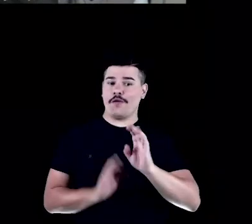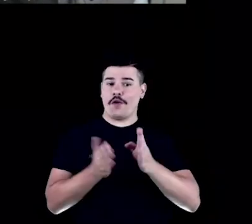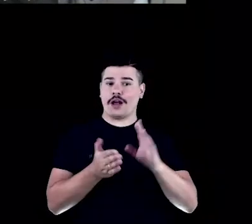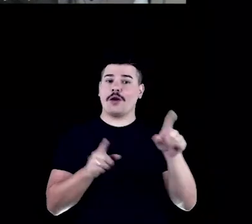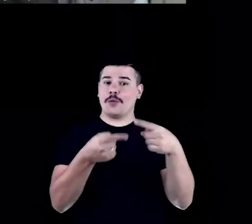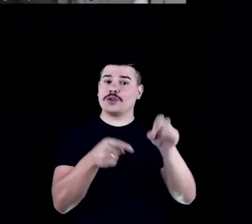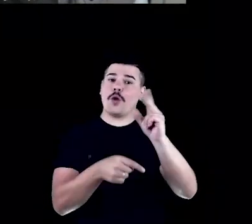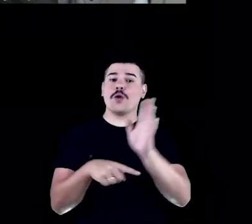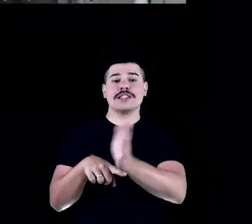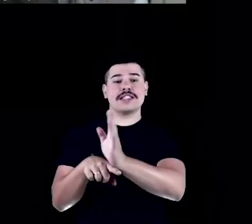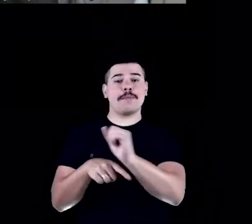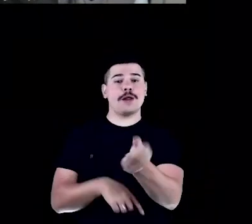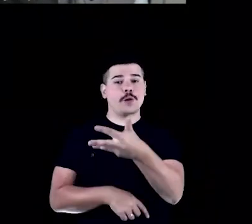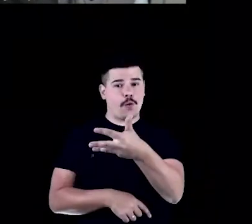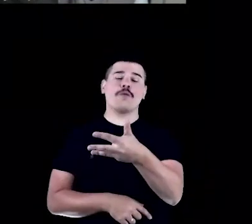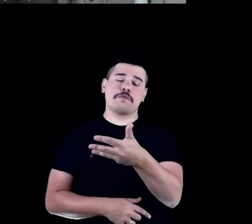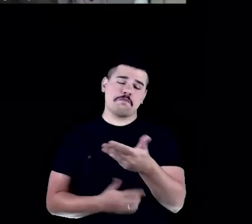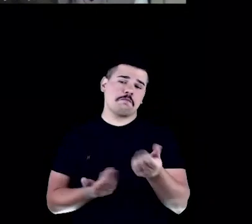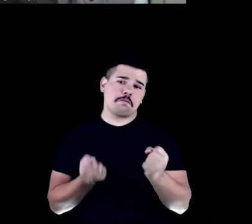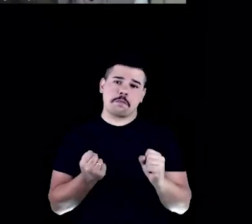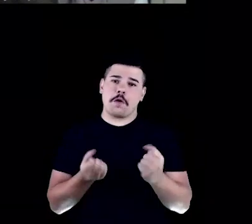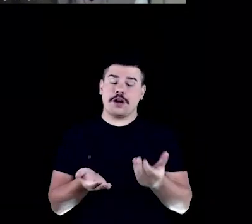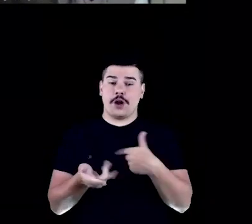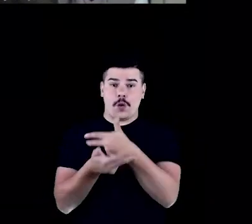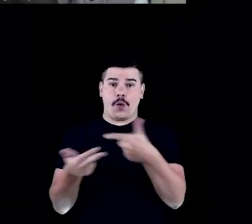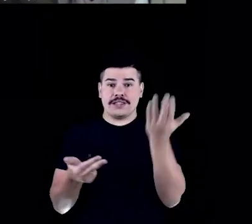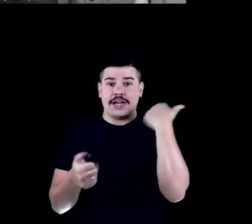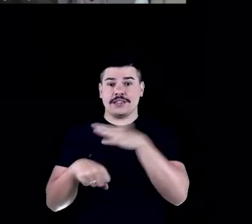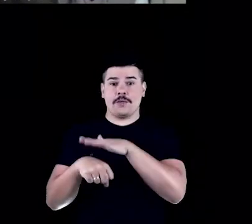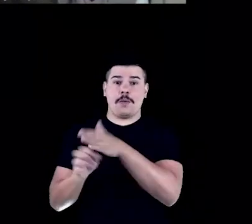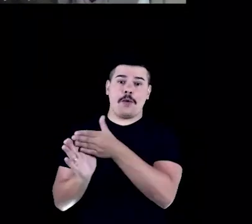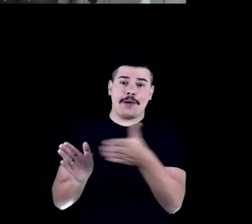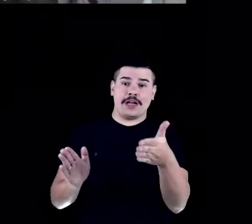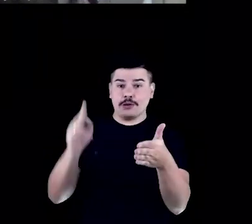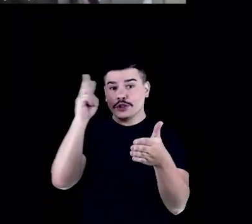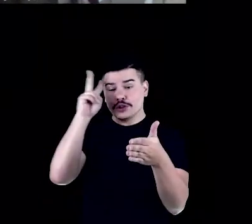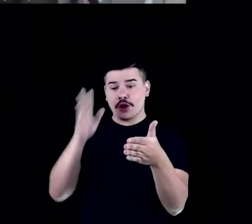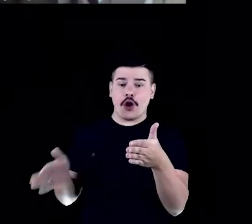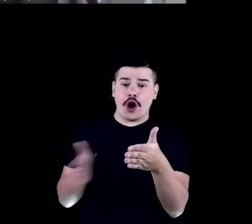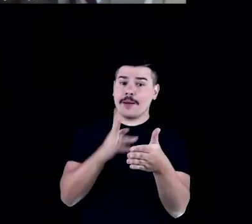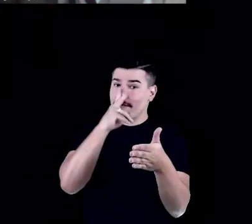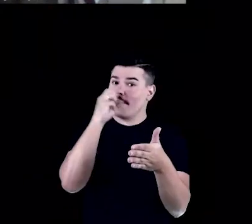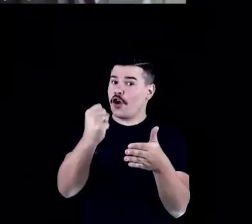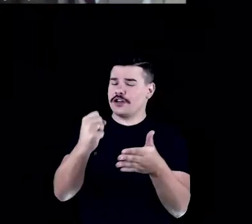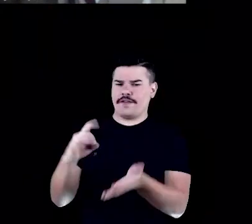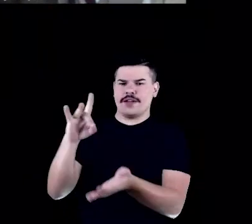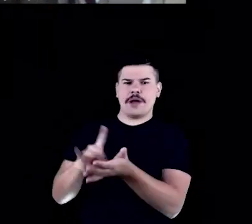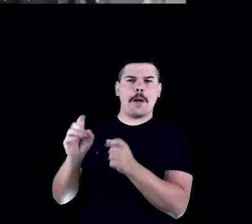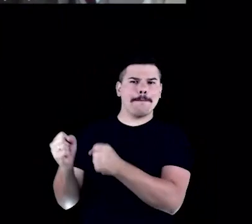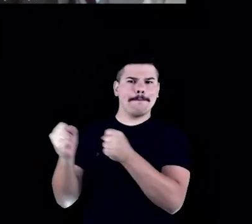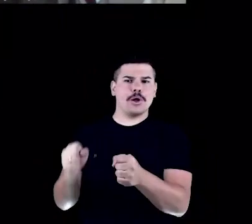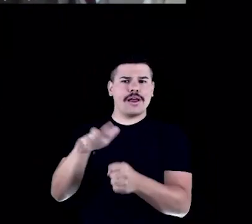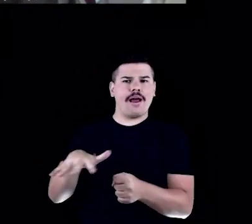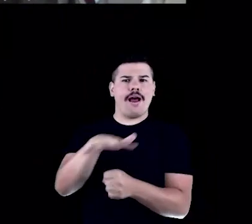então cinema novo, talvez ali, que eram coisas daquele momento histórico muito forte, de você